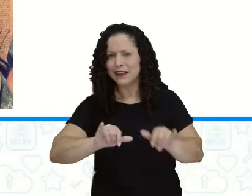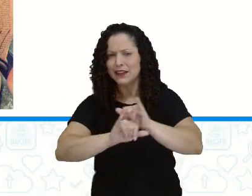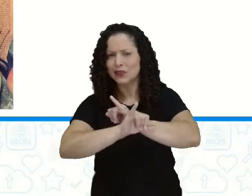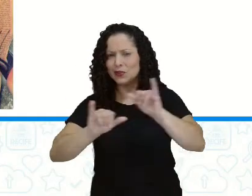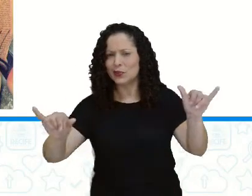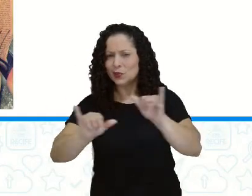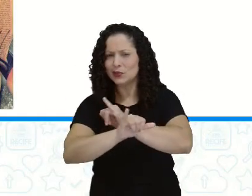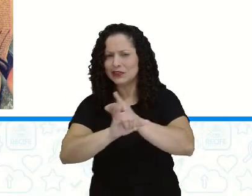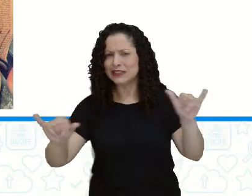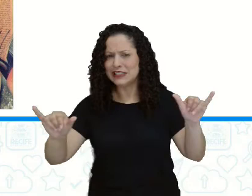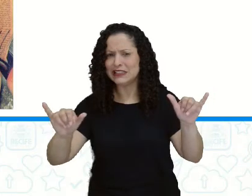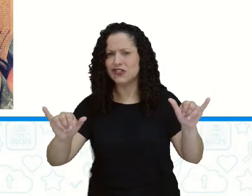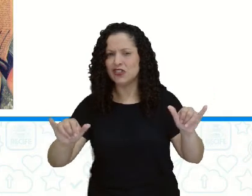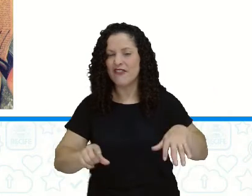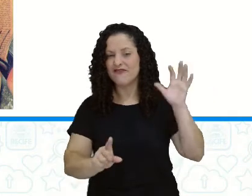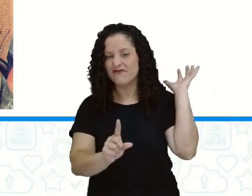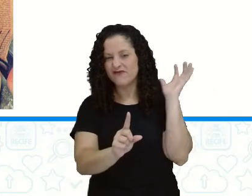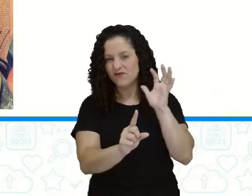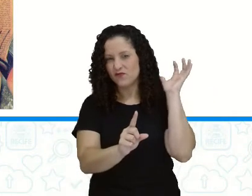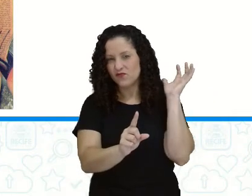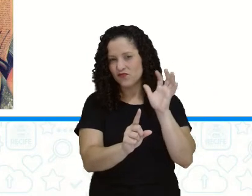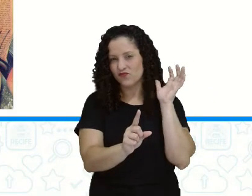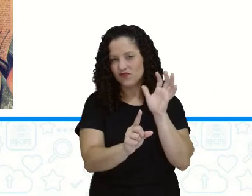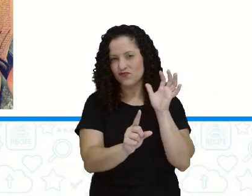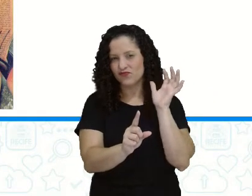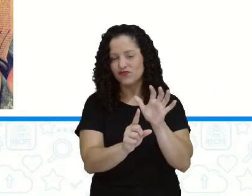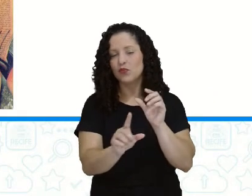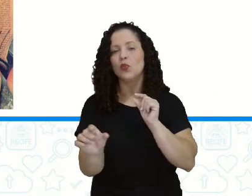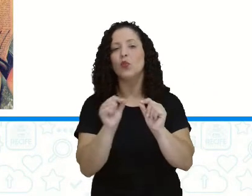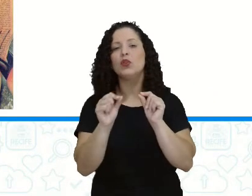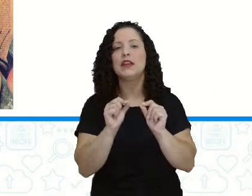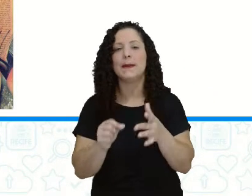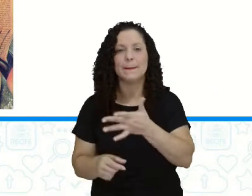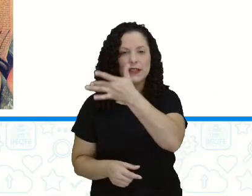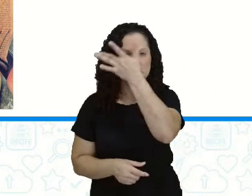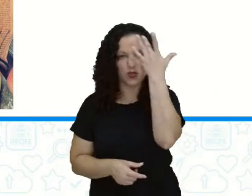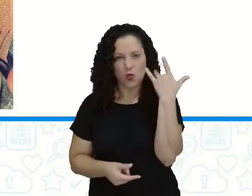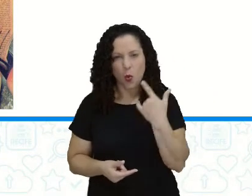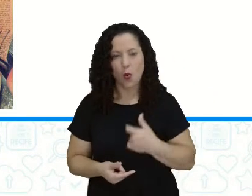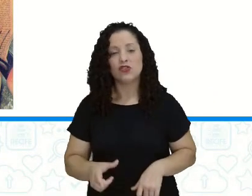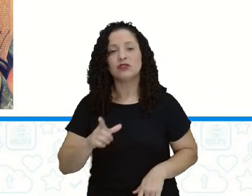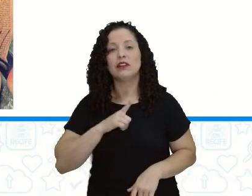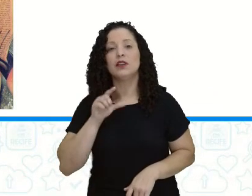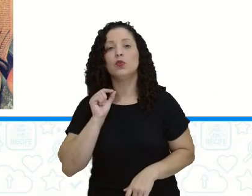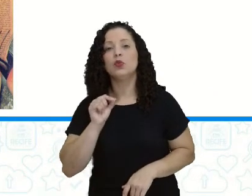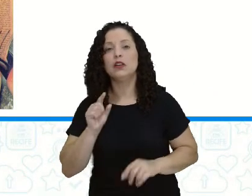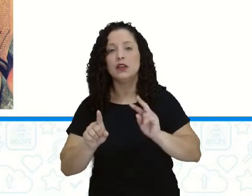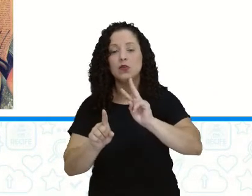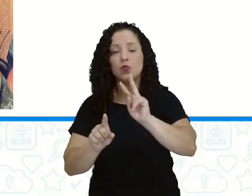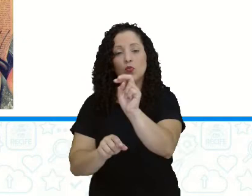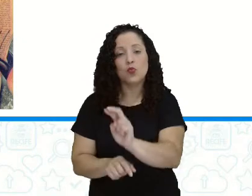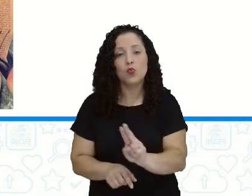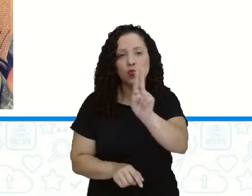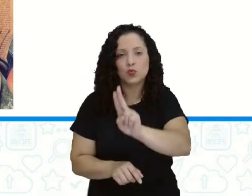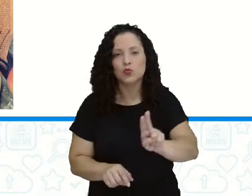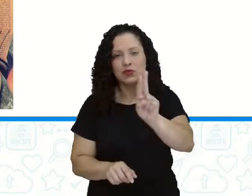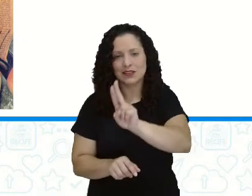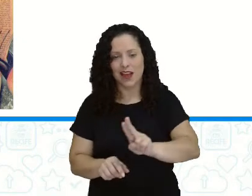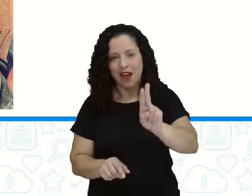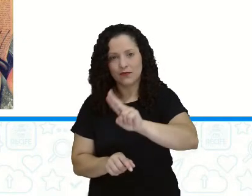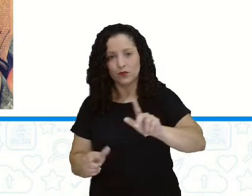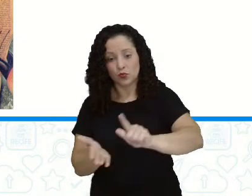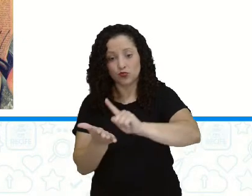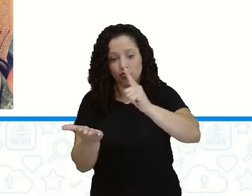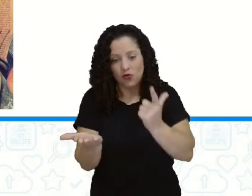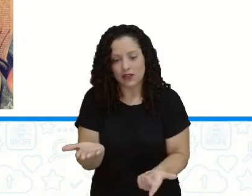notícias são tendenciosas? Ou seja, alguns jornalistas utilizam do recurso jornalístico para colocar